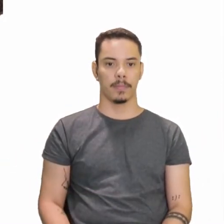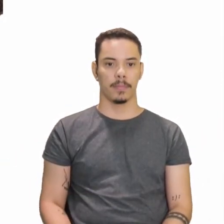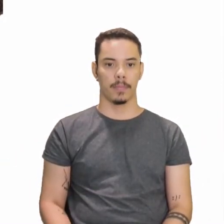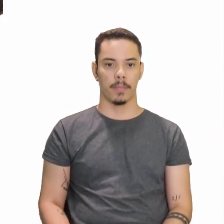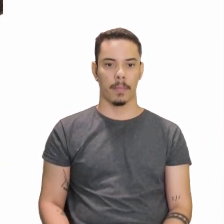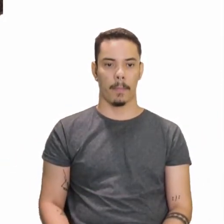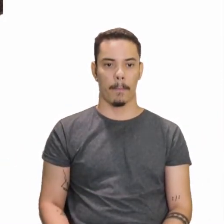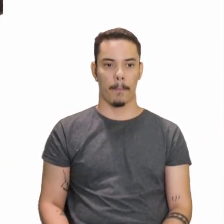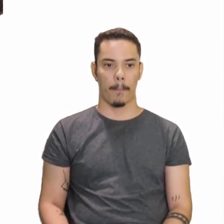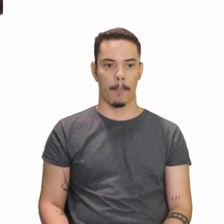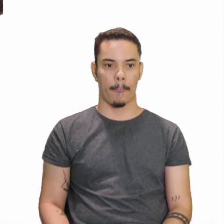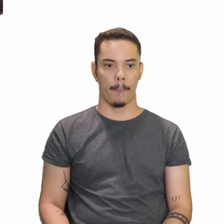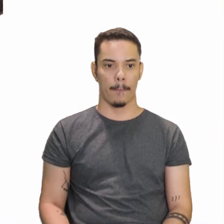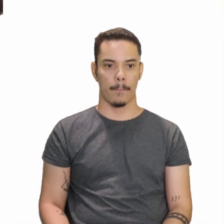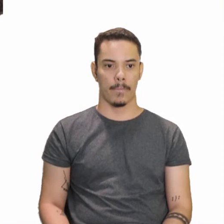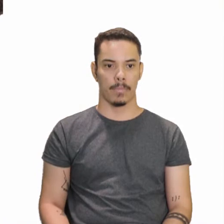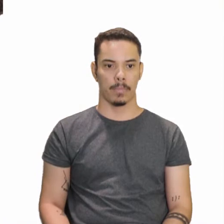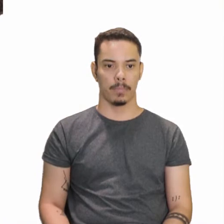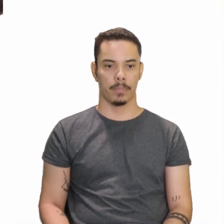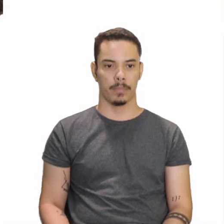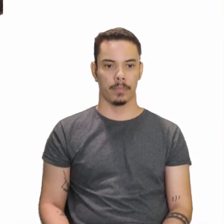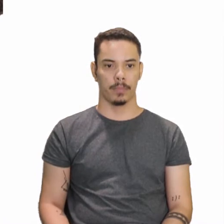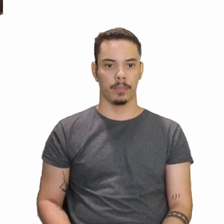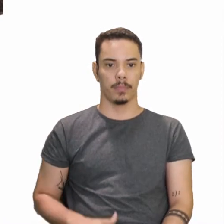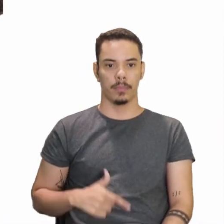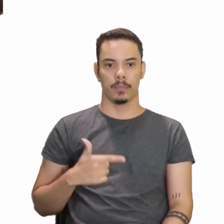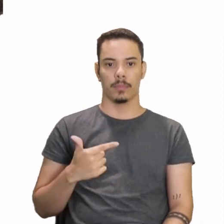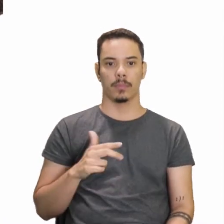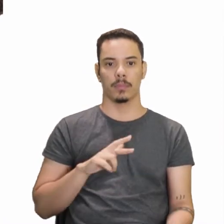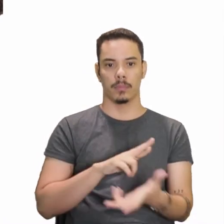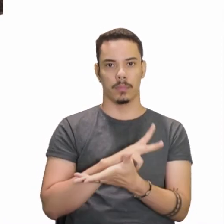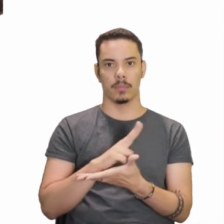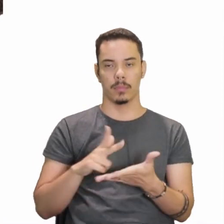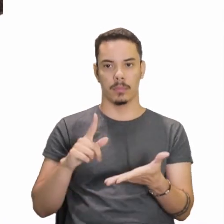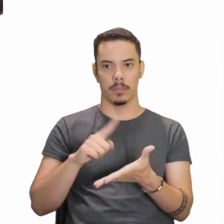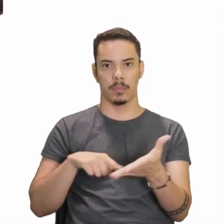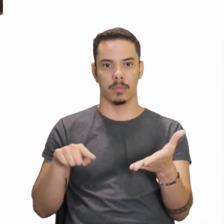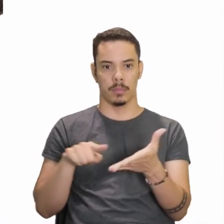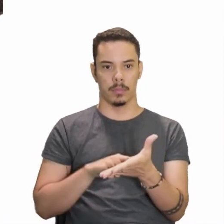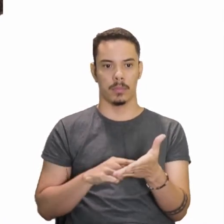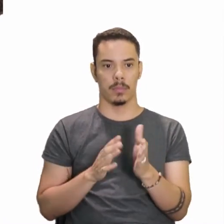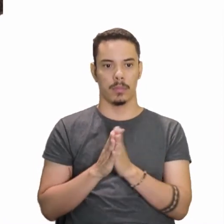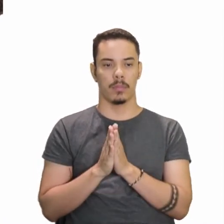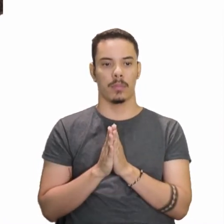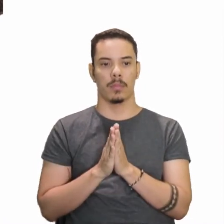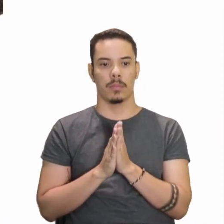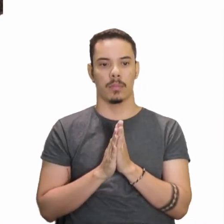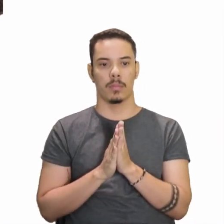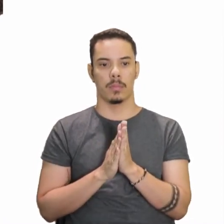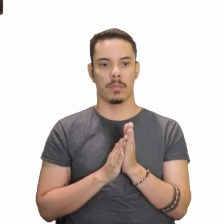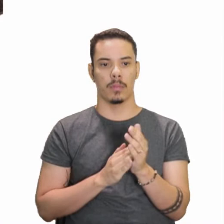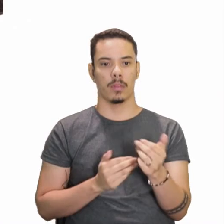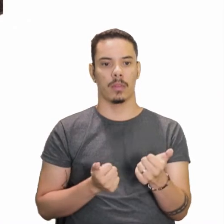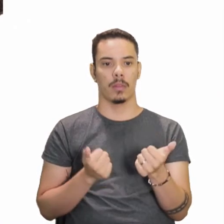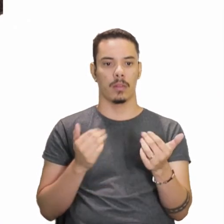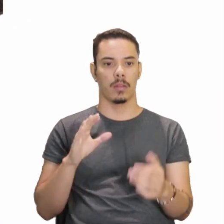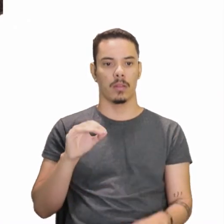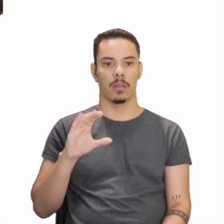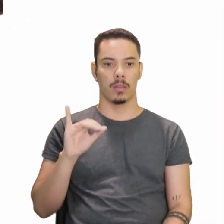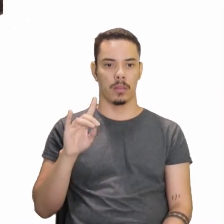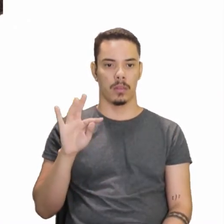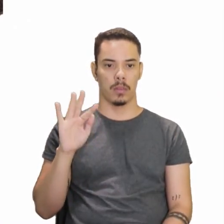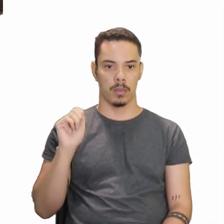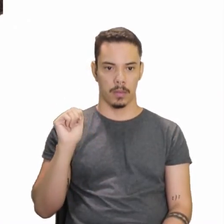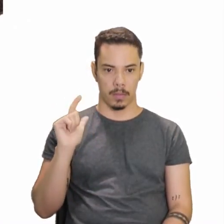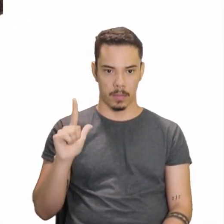primeiro verso. As armas e os barões assinalados. que da ocidental